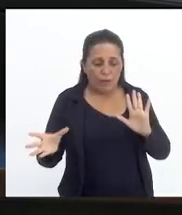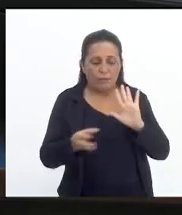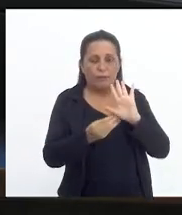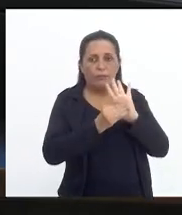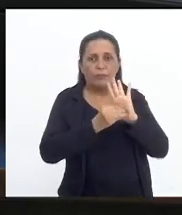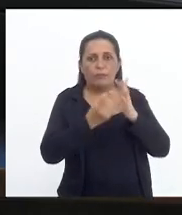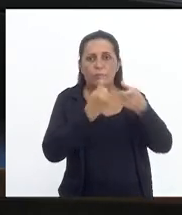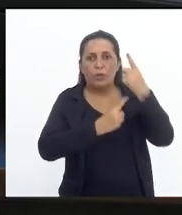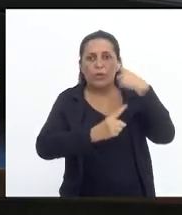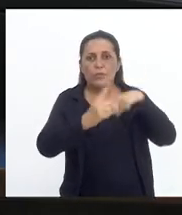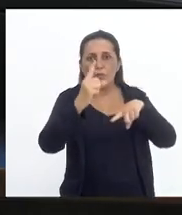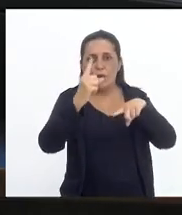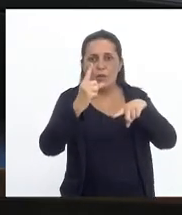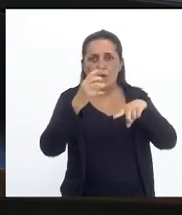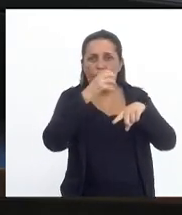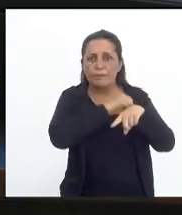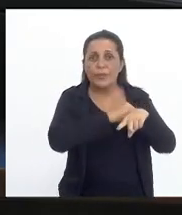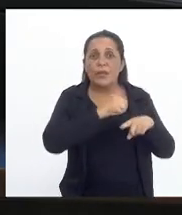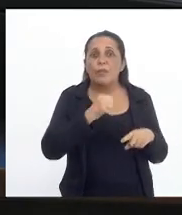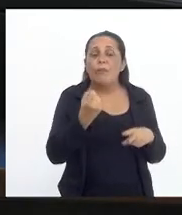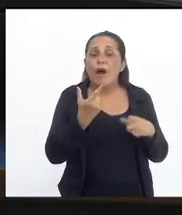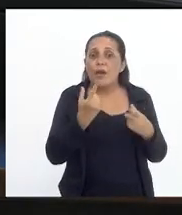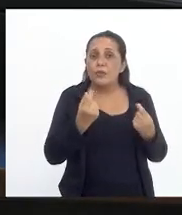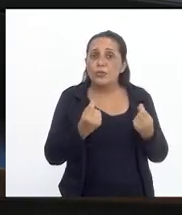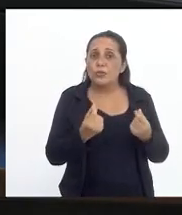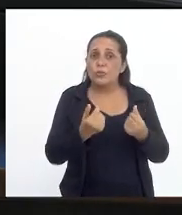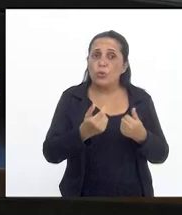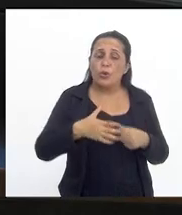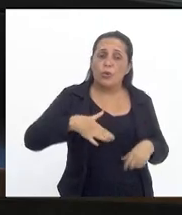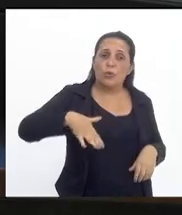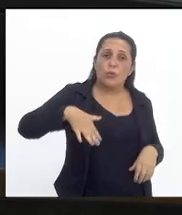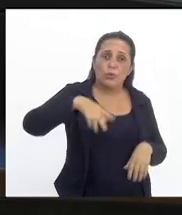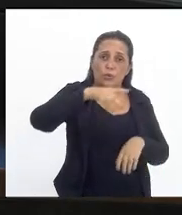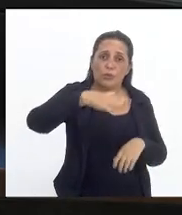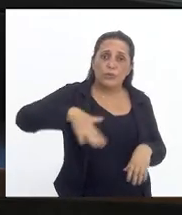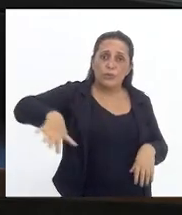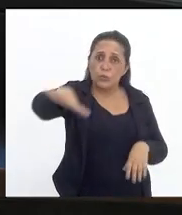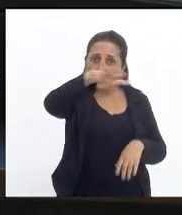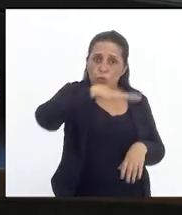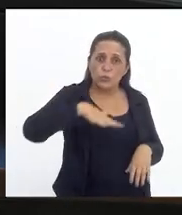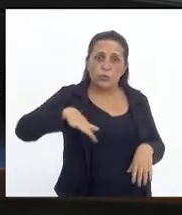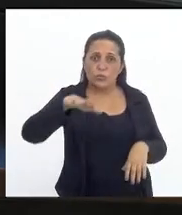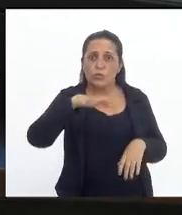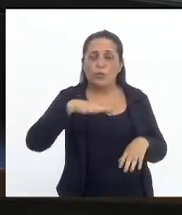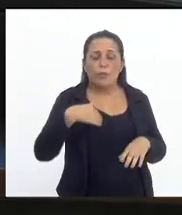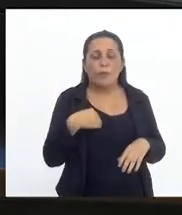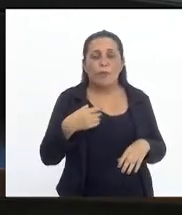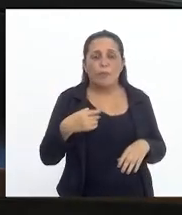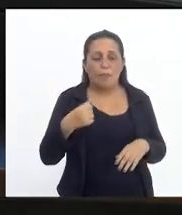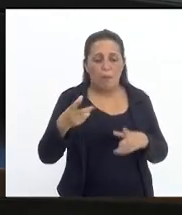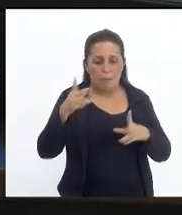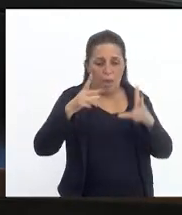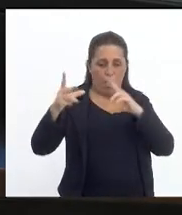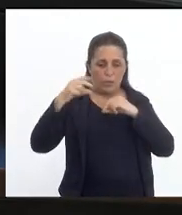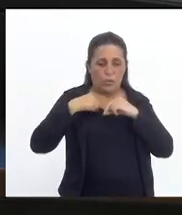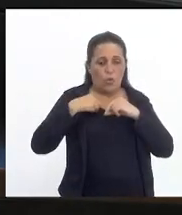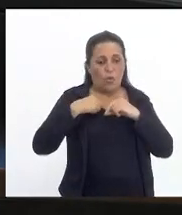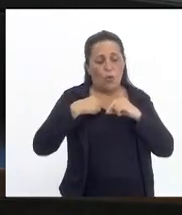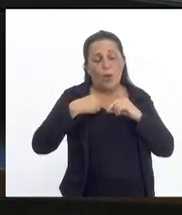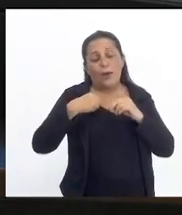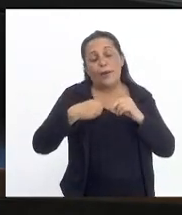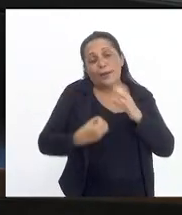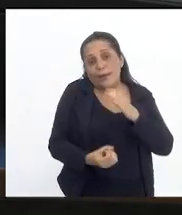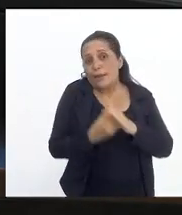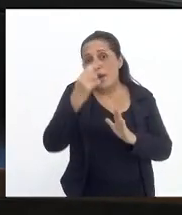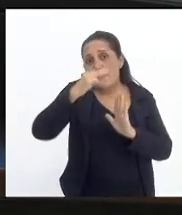o que pensa o Tesouro Nacional é que deveria ser por mérito enfim criar uma metodologia para